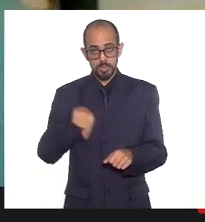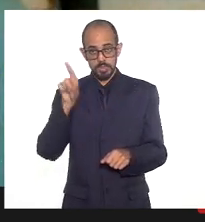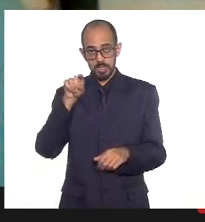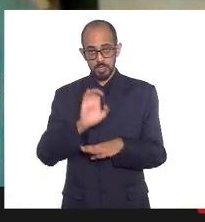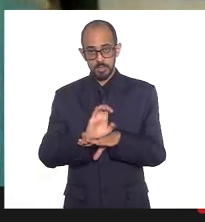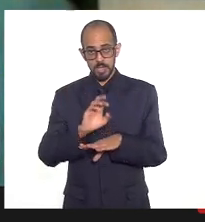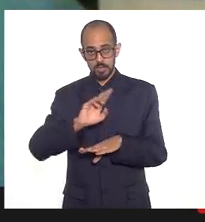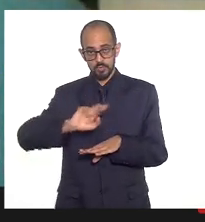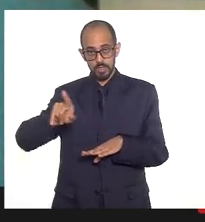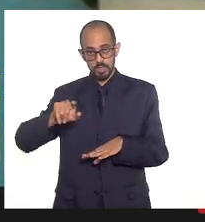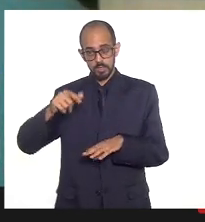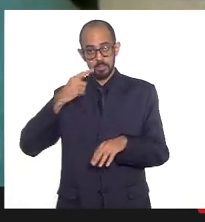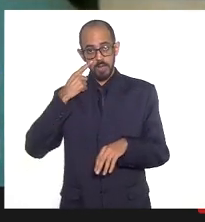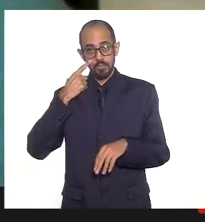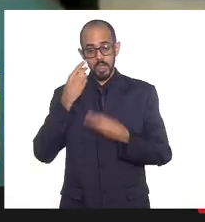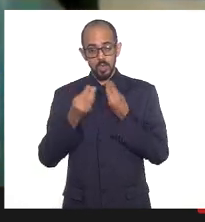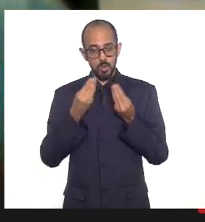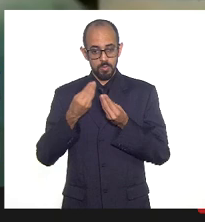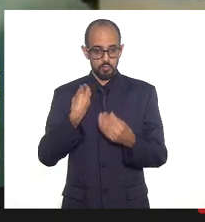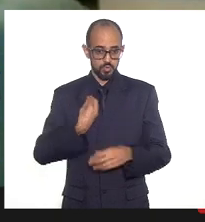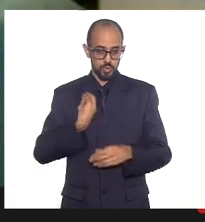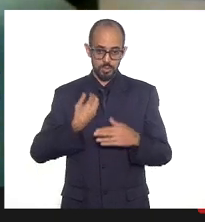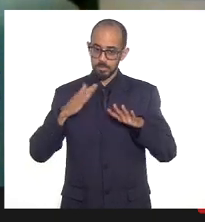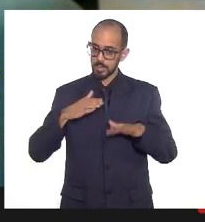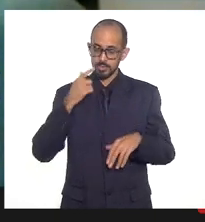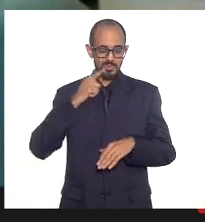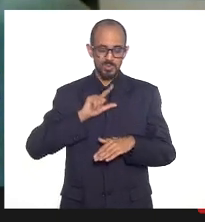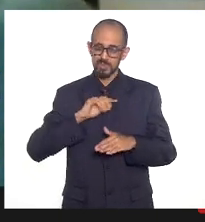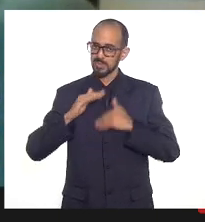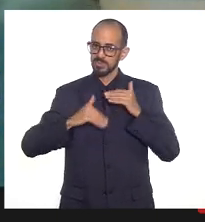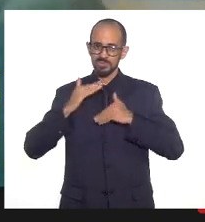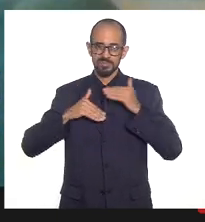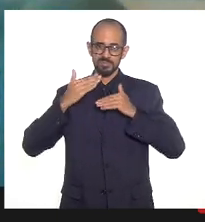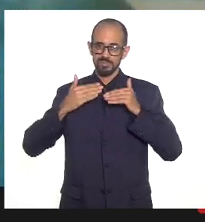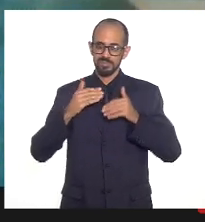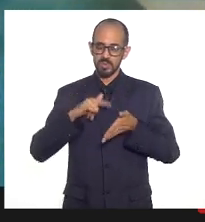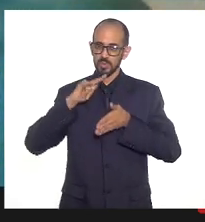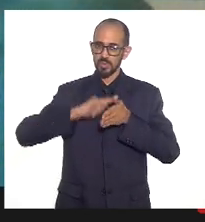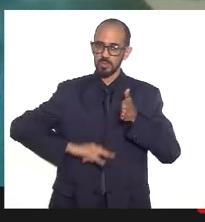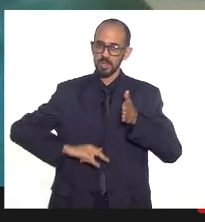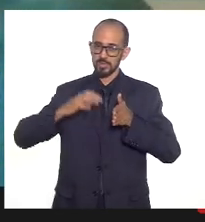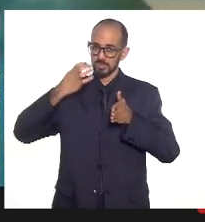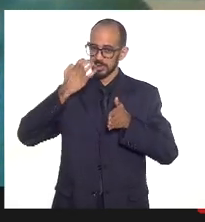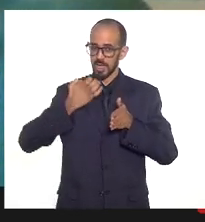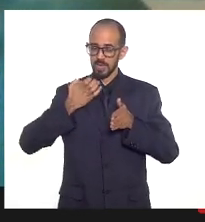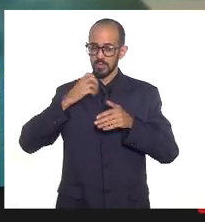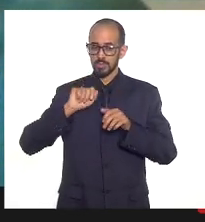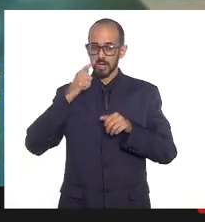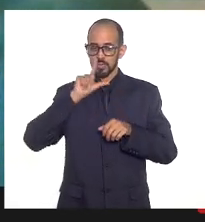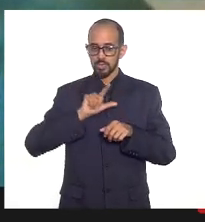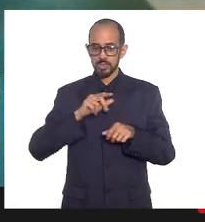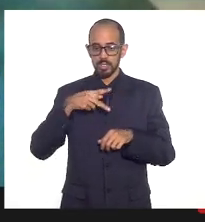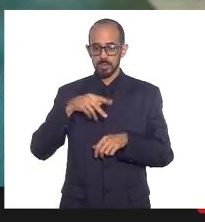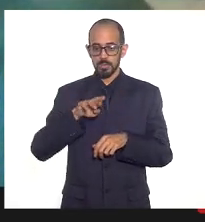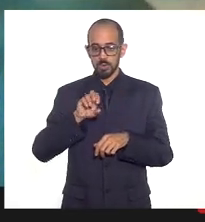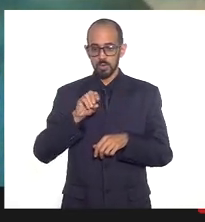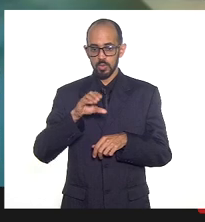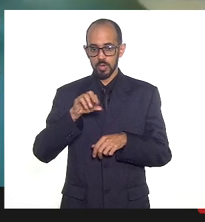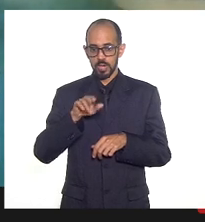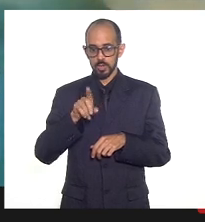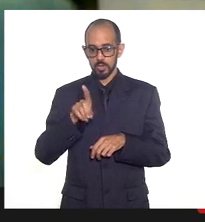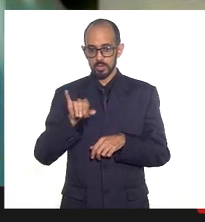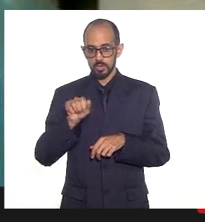Então, em alguns era mais avançado, outros menos avançado, mas não conseguimos um parecer robusto para derrubar o parecer da Procuradoria. Temos que conseguir